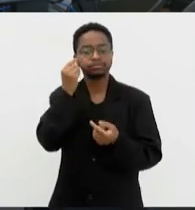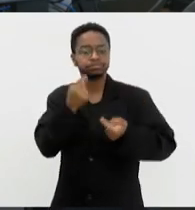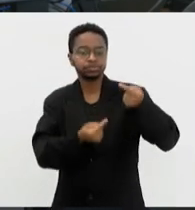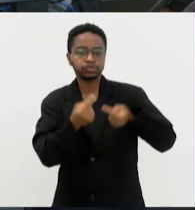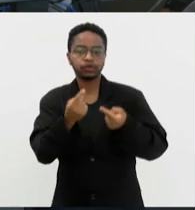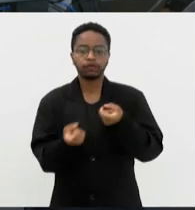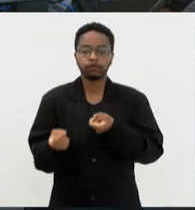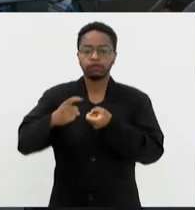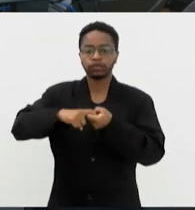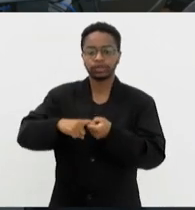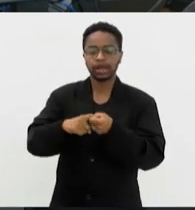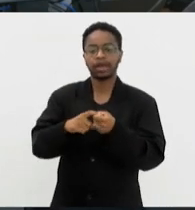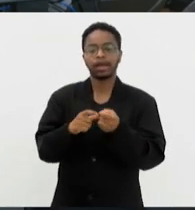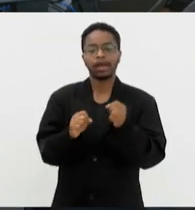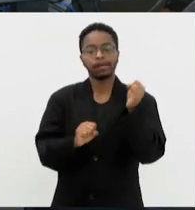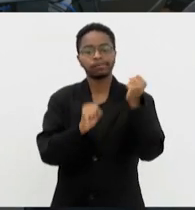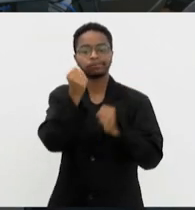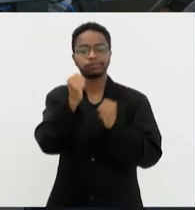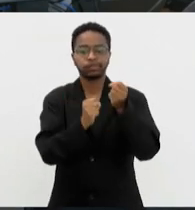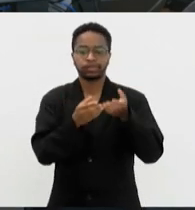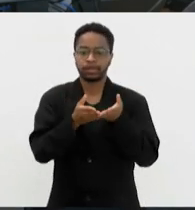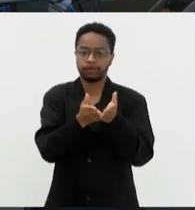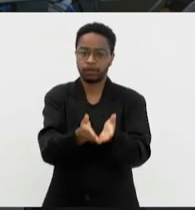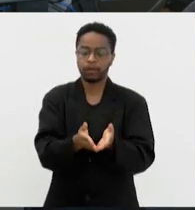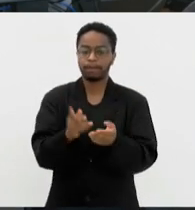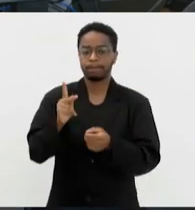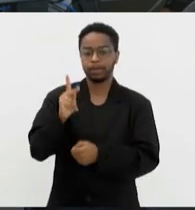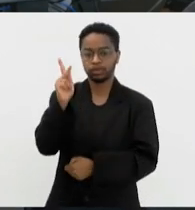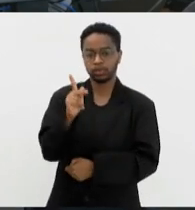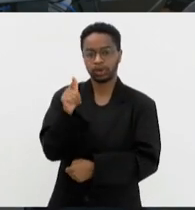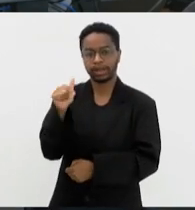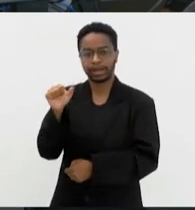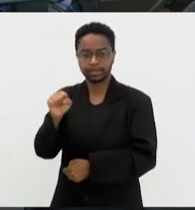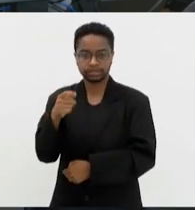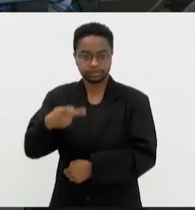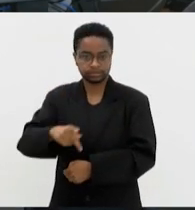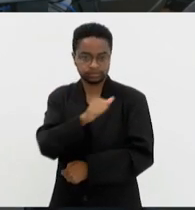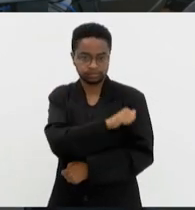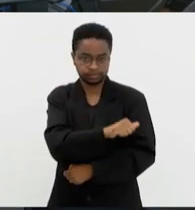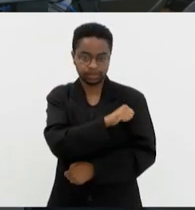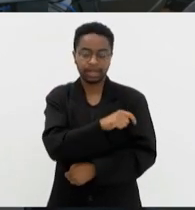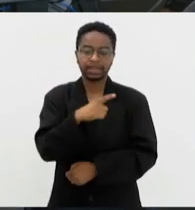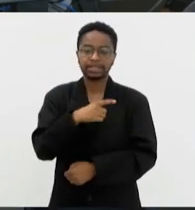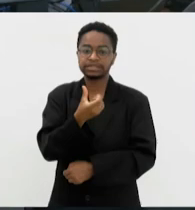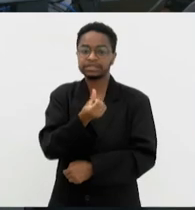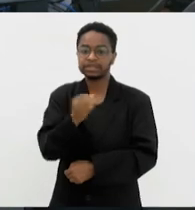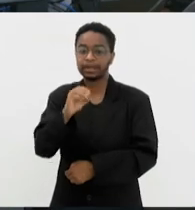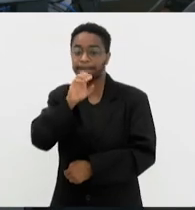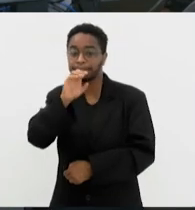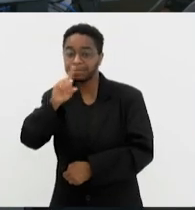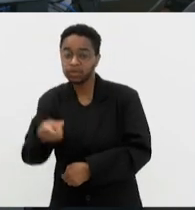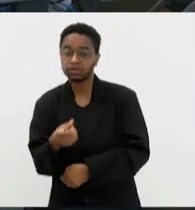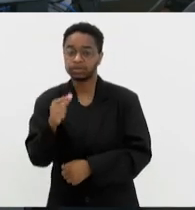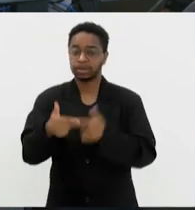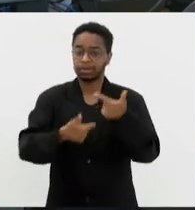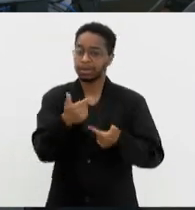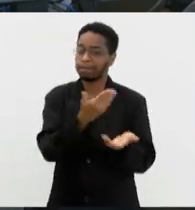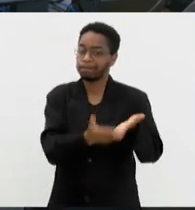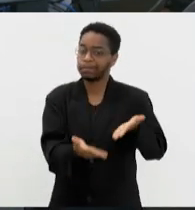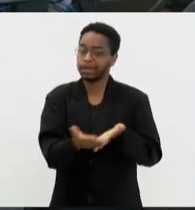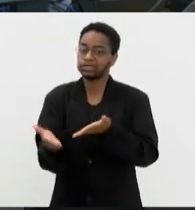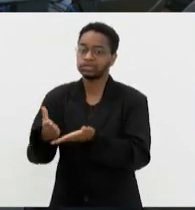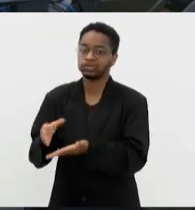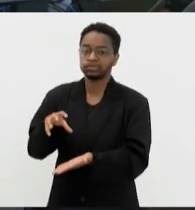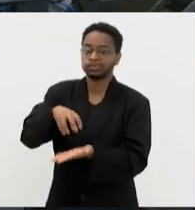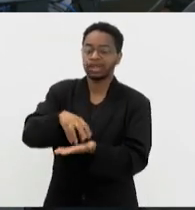naval de petróleo e gás no estado. De acordo com o Sinaval, mais de 60 mil empregos foram perdidos no setor